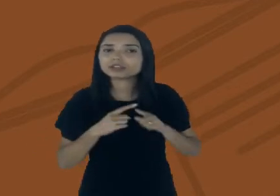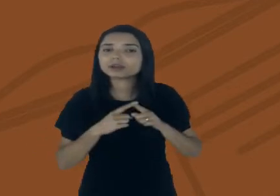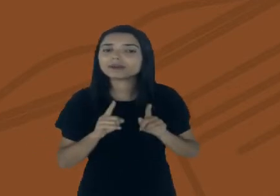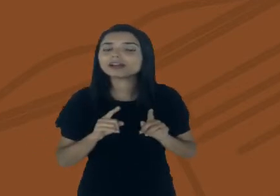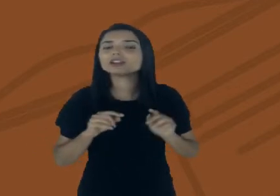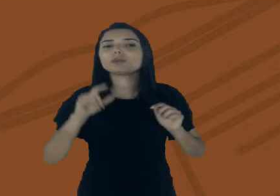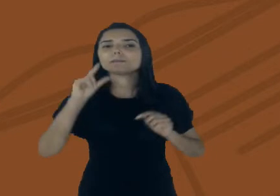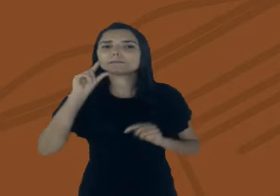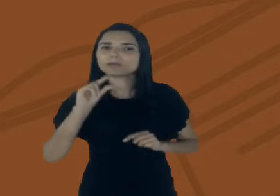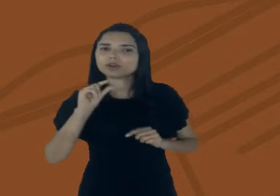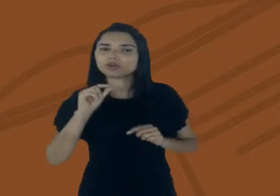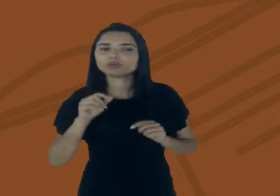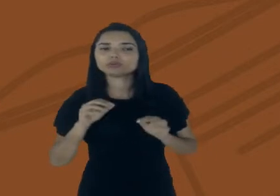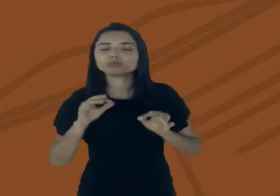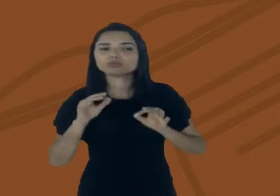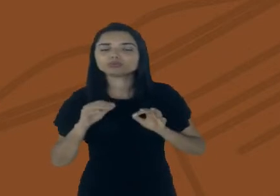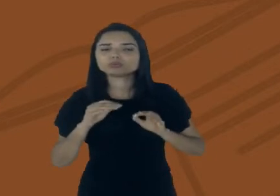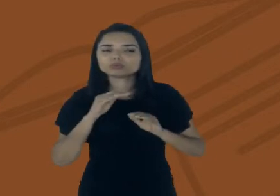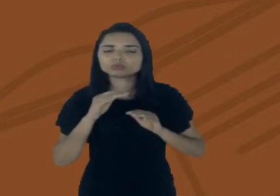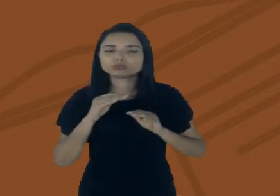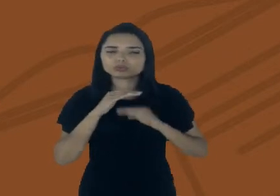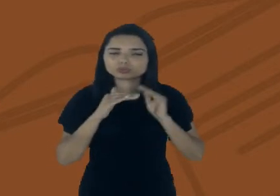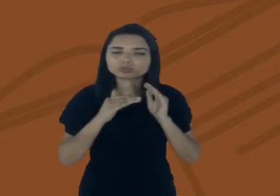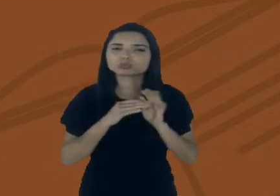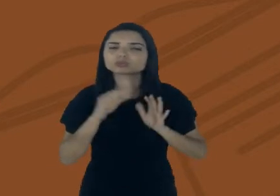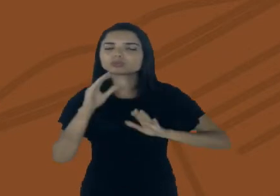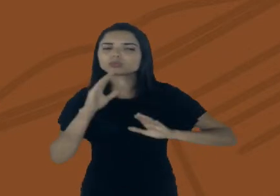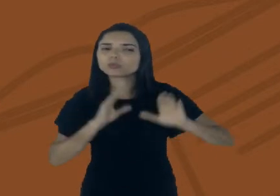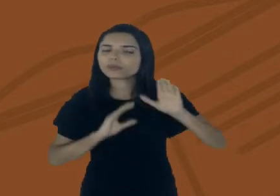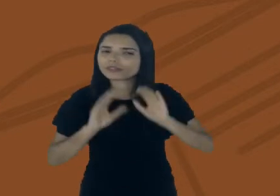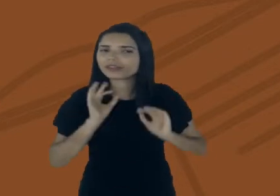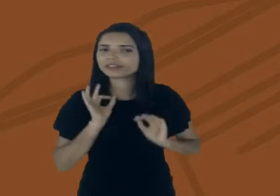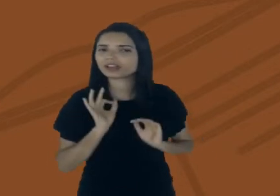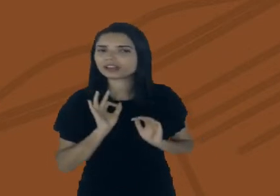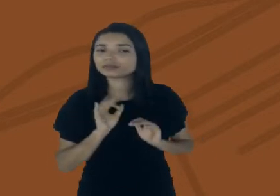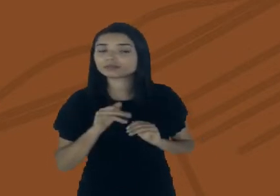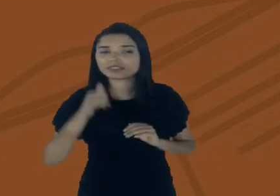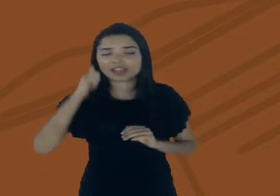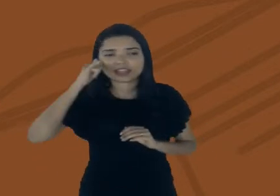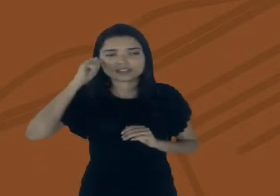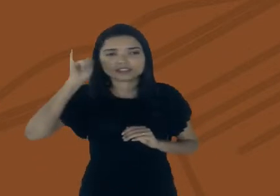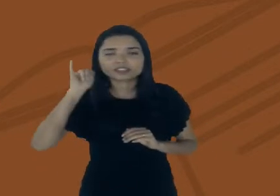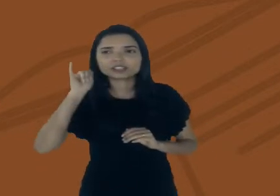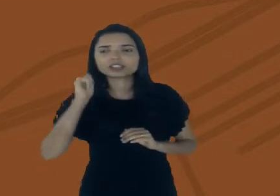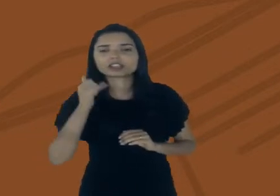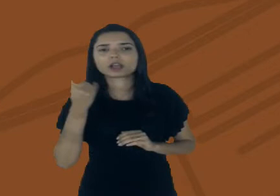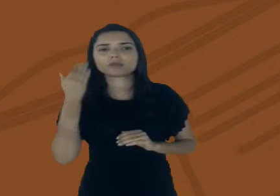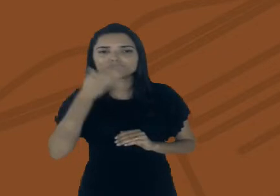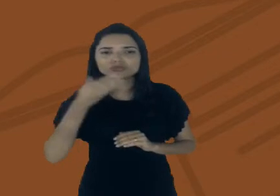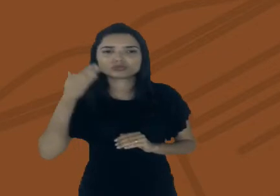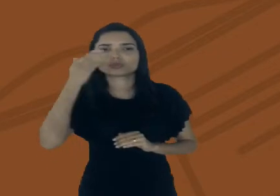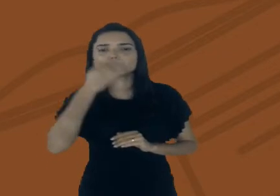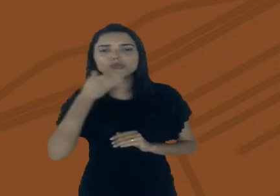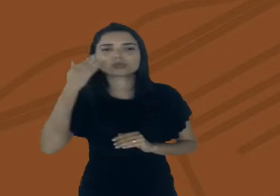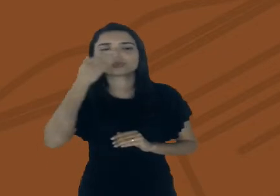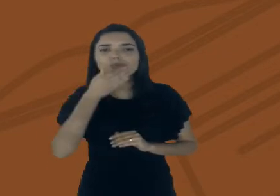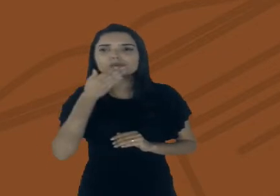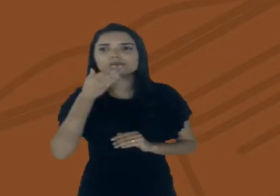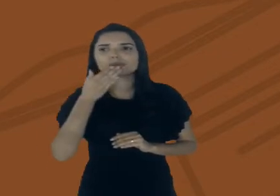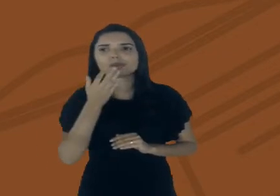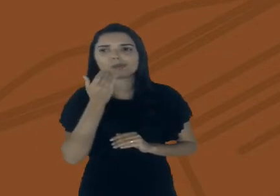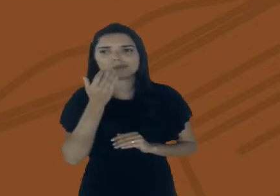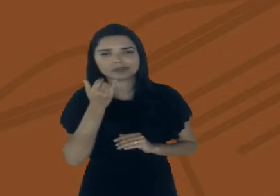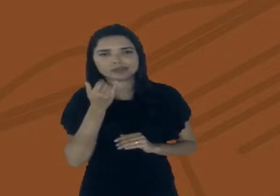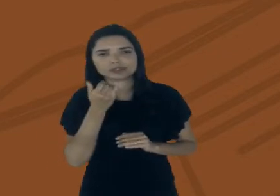tudo tem que ser cautelado, ok? Evite o consumo demasiado de açúcares simples. Por quê?